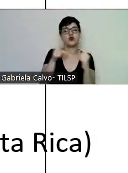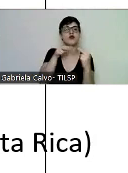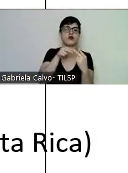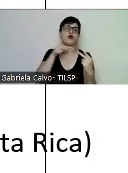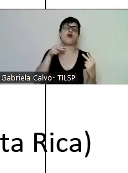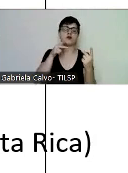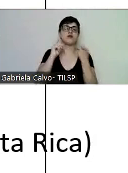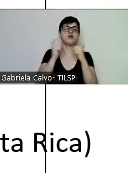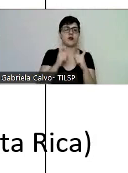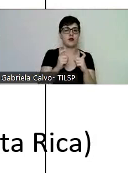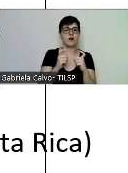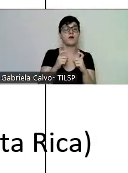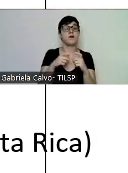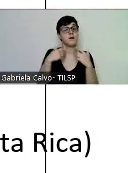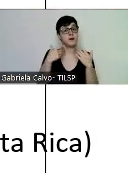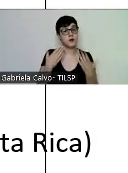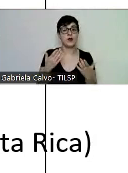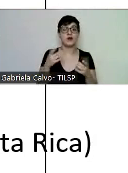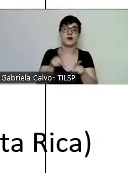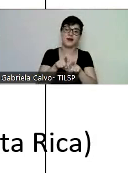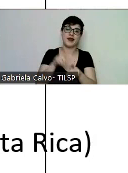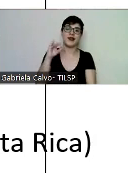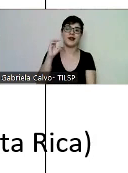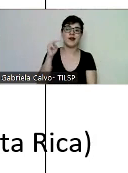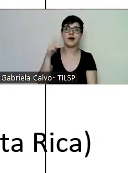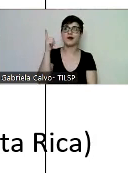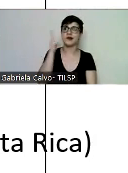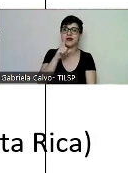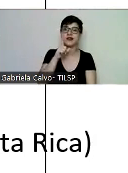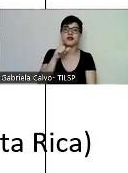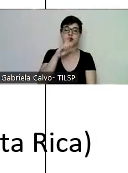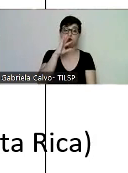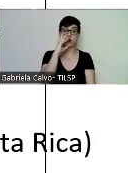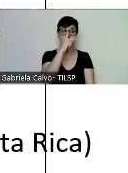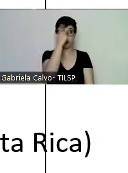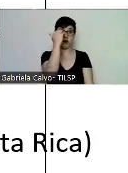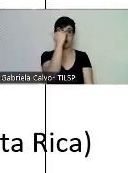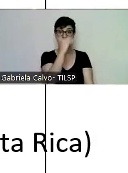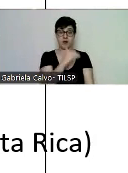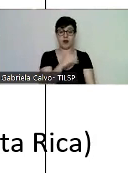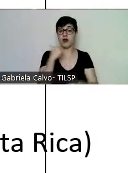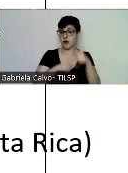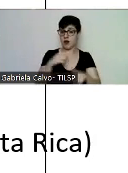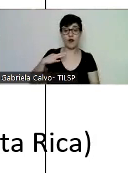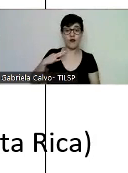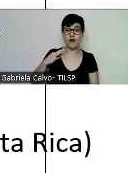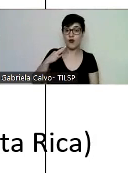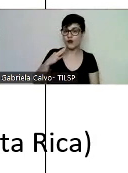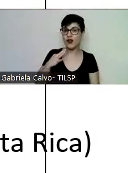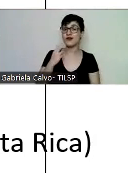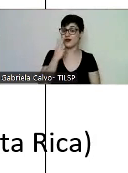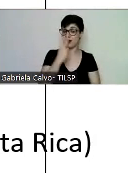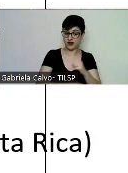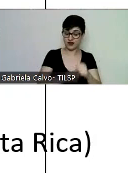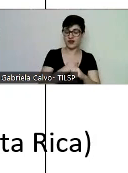do icon não teriadicado um orçamento para isso todas essas pessoas aqui trabalharam voluntariamente ao longo desses dois anos é